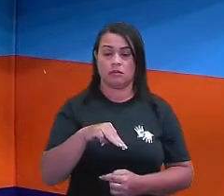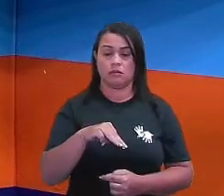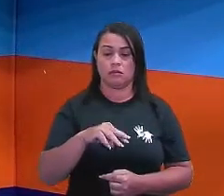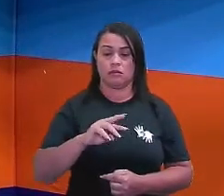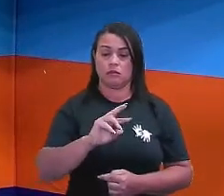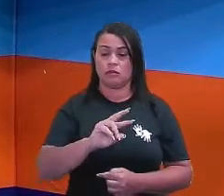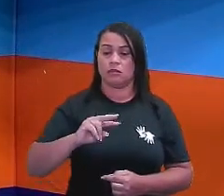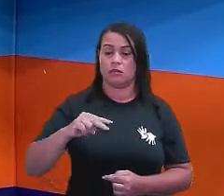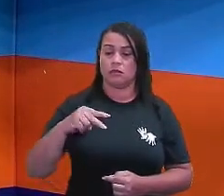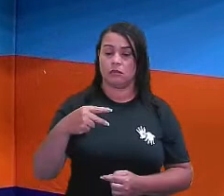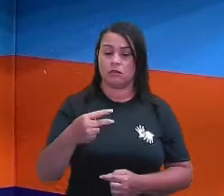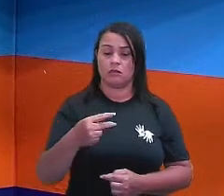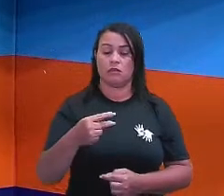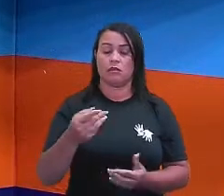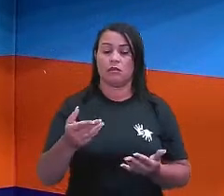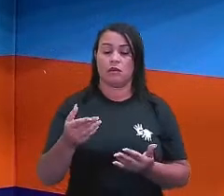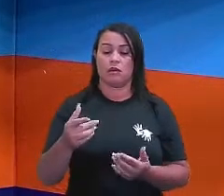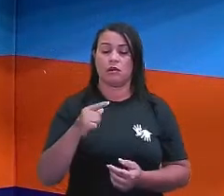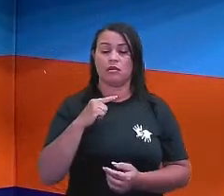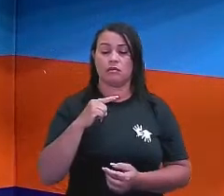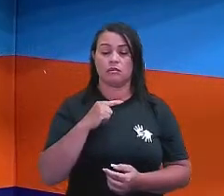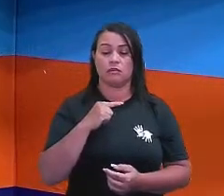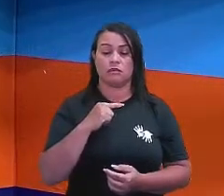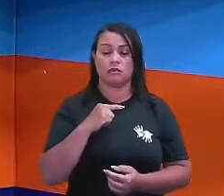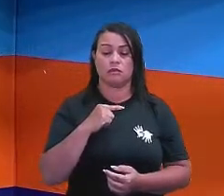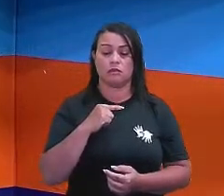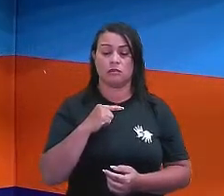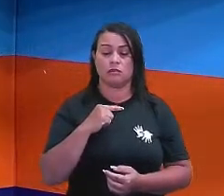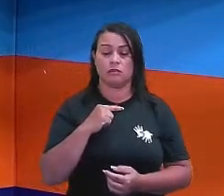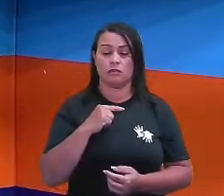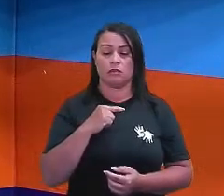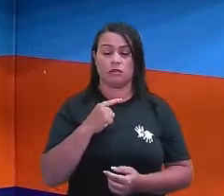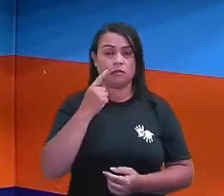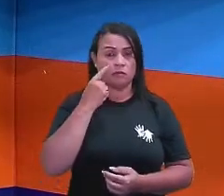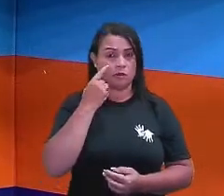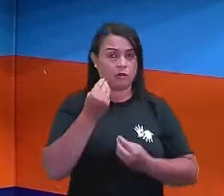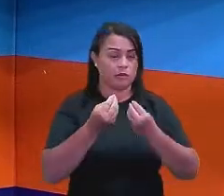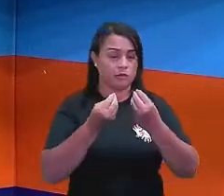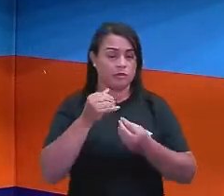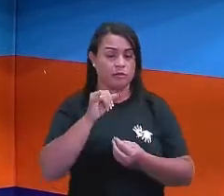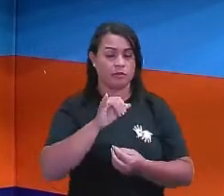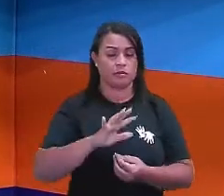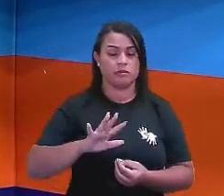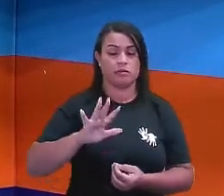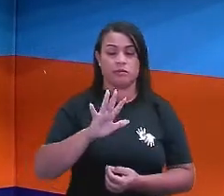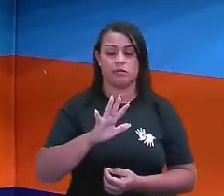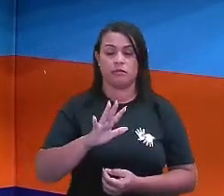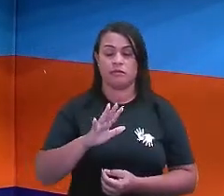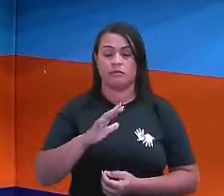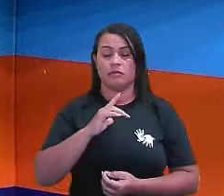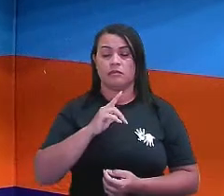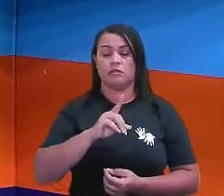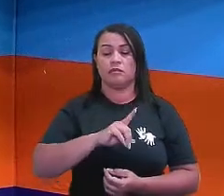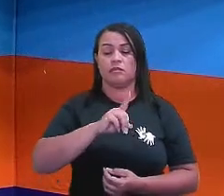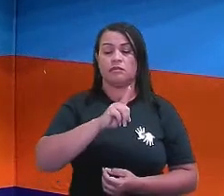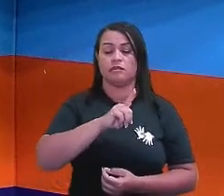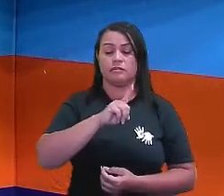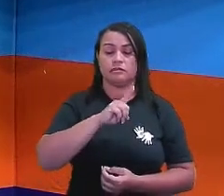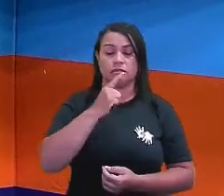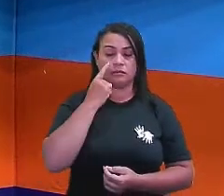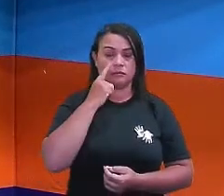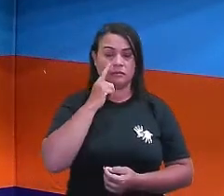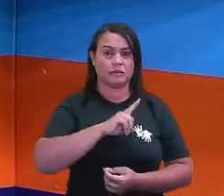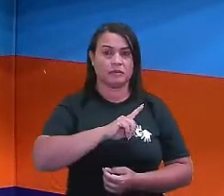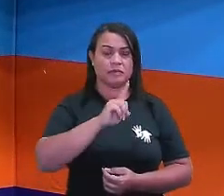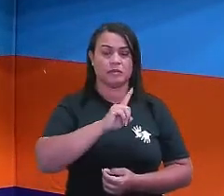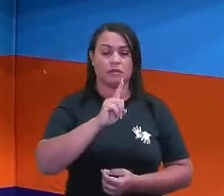lado, de modo que minha área agora é... Eita, o que é que a gente vai fazer? Ó? Eu sou aqui, presta bem atenção nesse